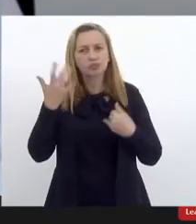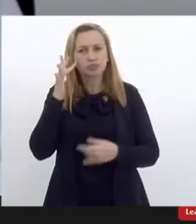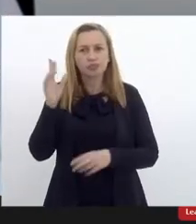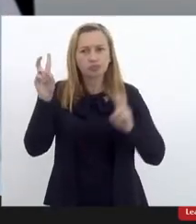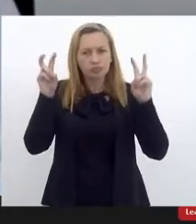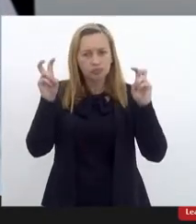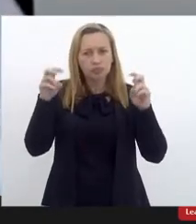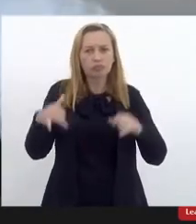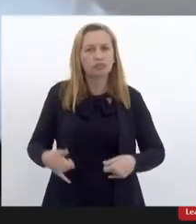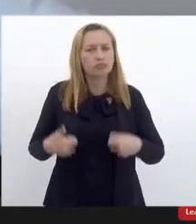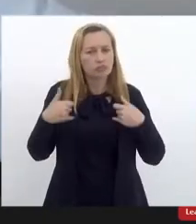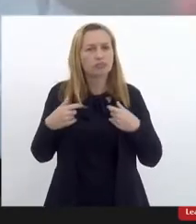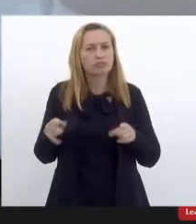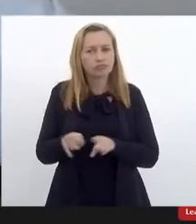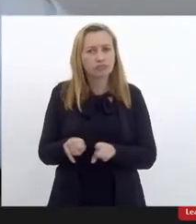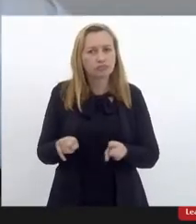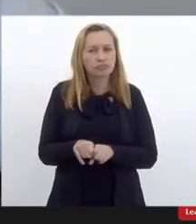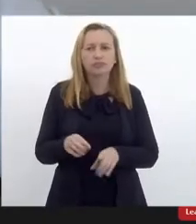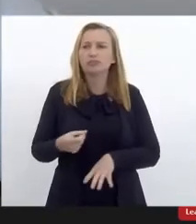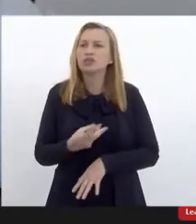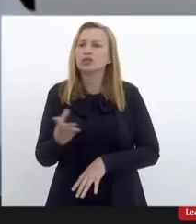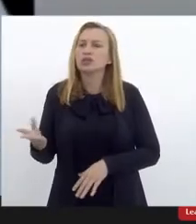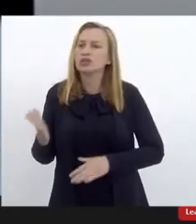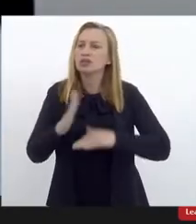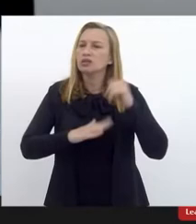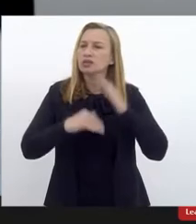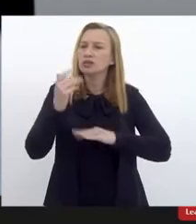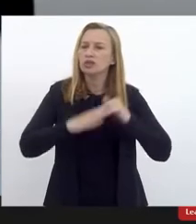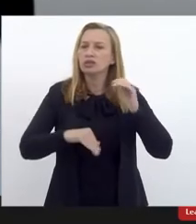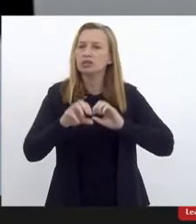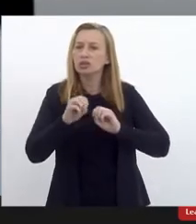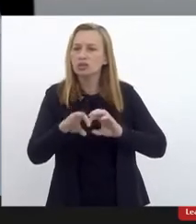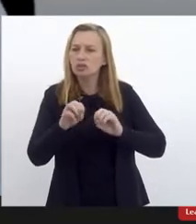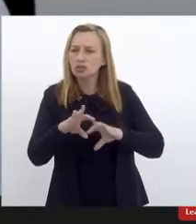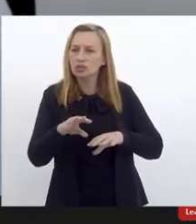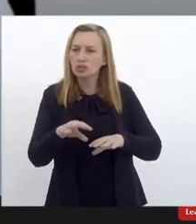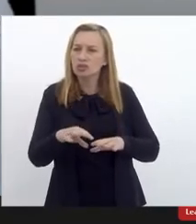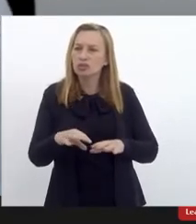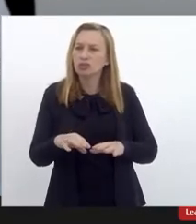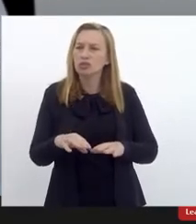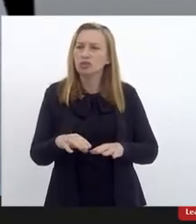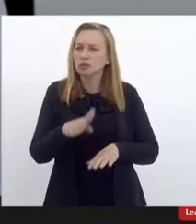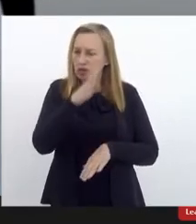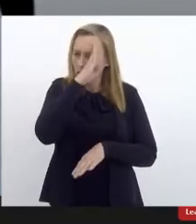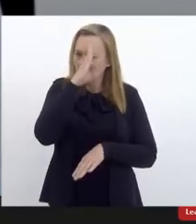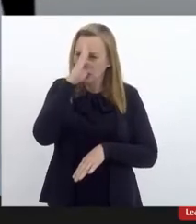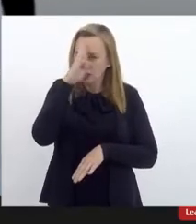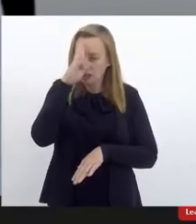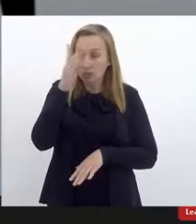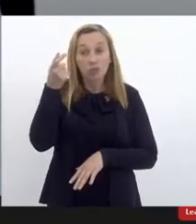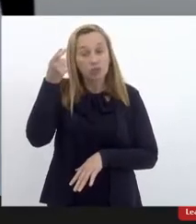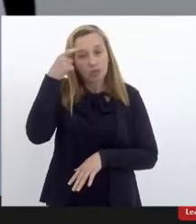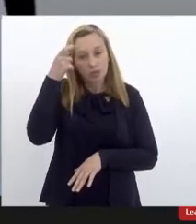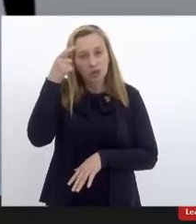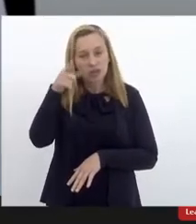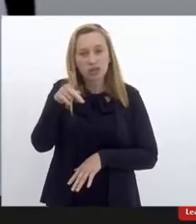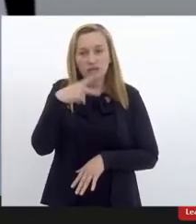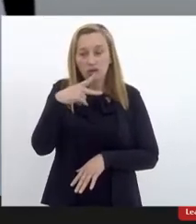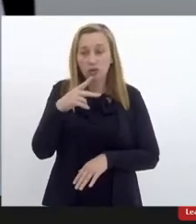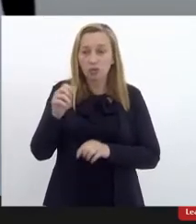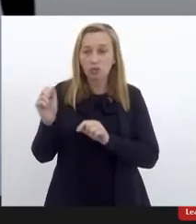para ter orgulho mesmo, o quantitativo de profissionais de educação com titulação acadêmica, né? De memória aqui, você passou o